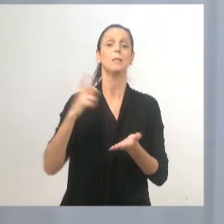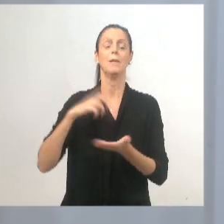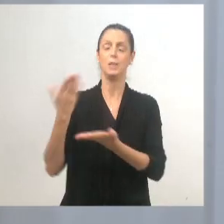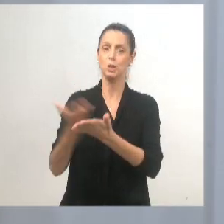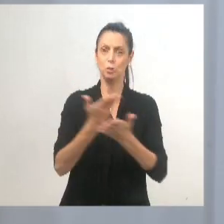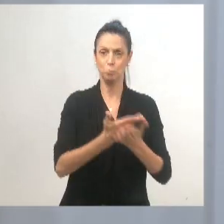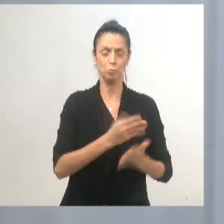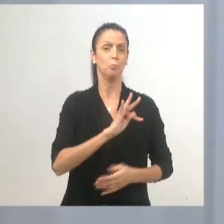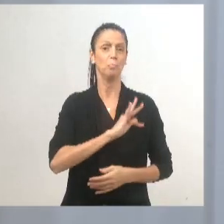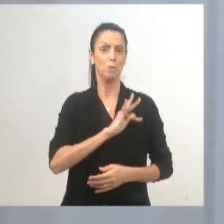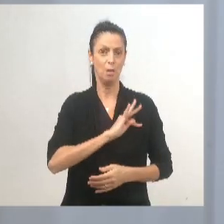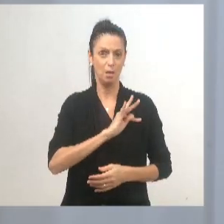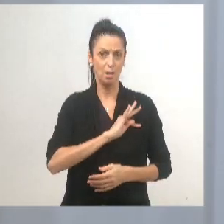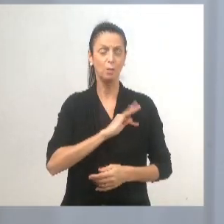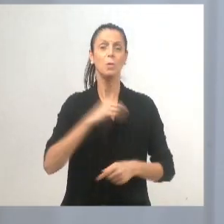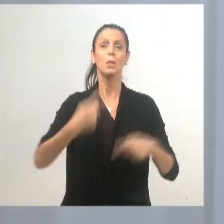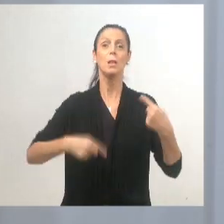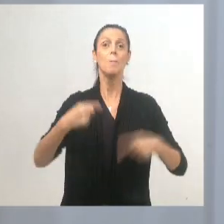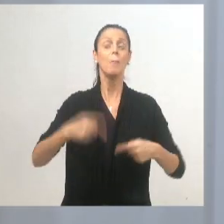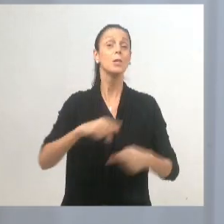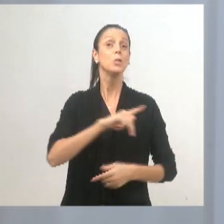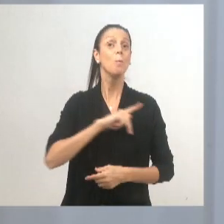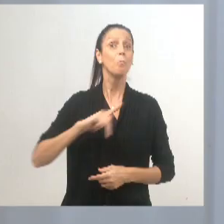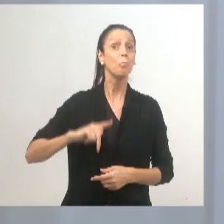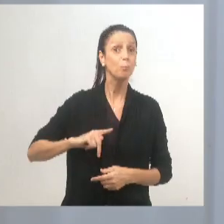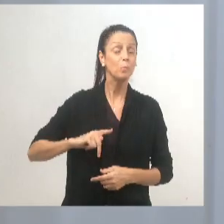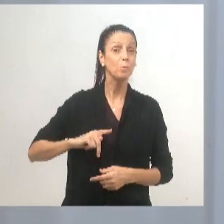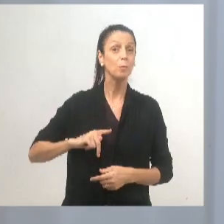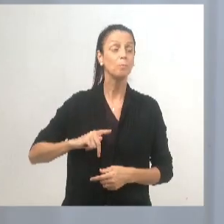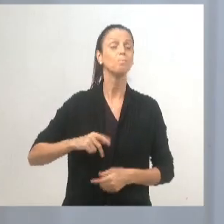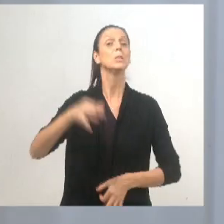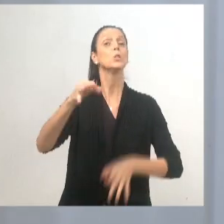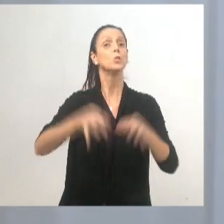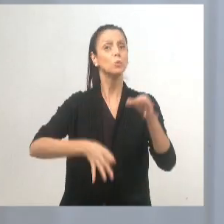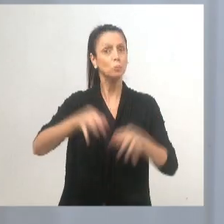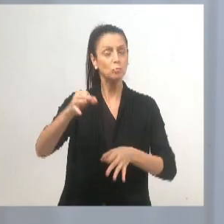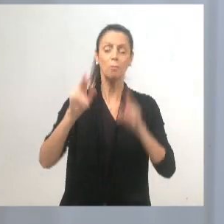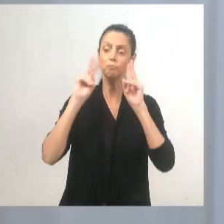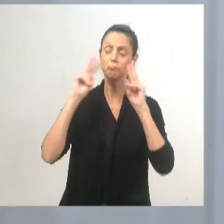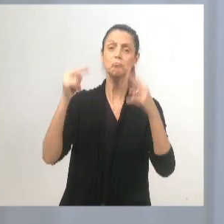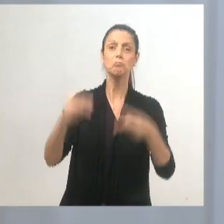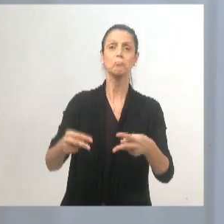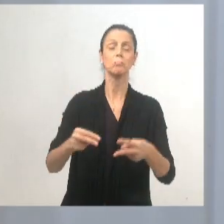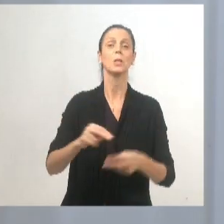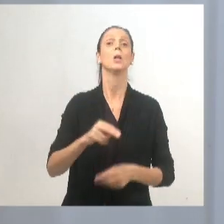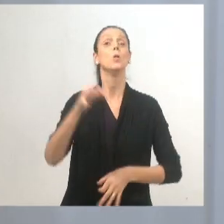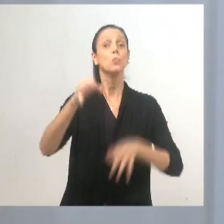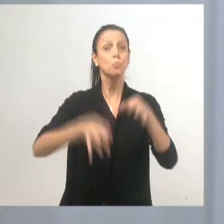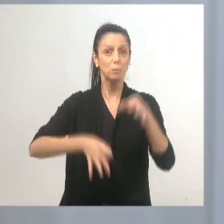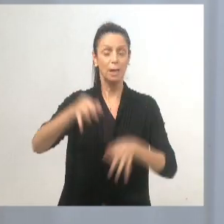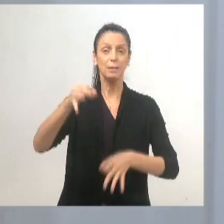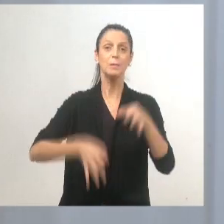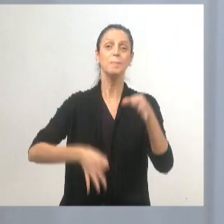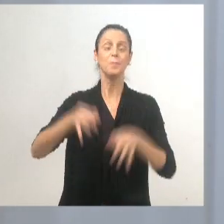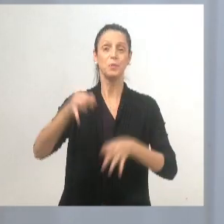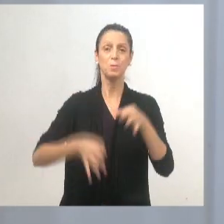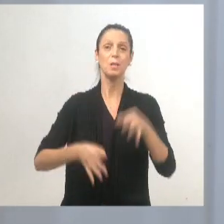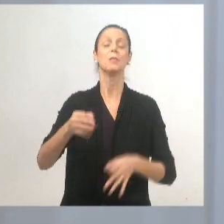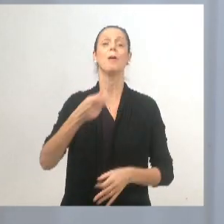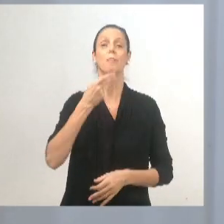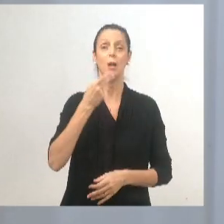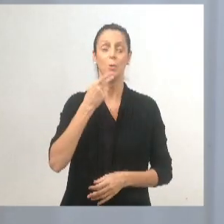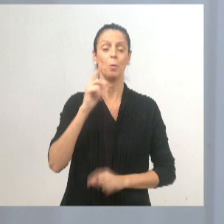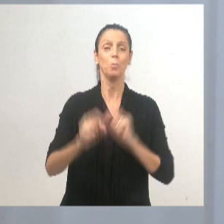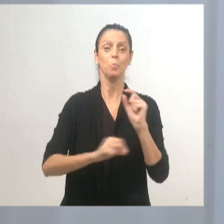técnico e debate público. E o judiciário reconheceu isso. O juiz da terceira vara da Fazenda